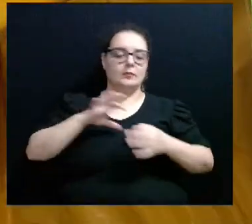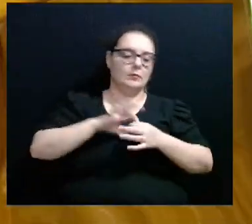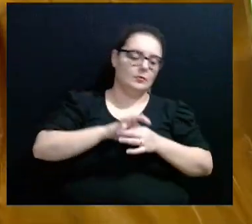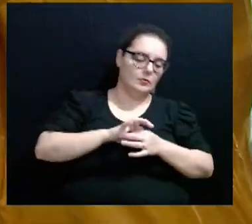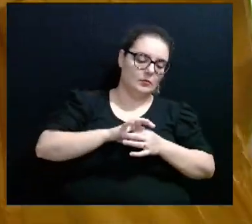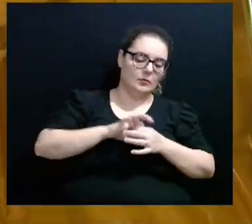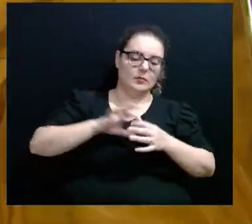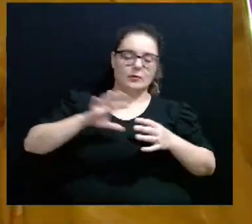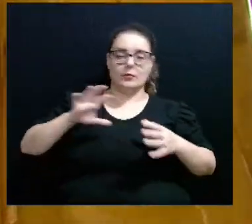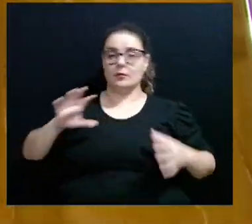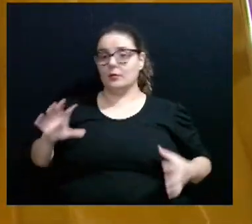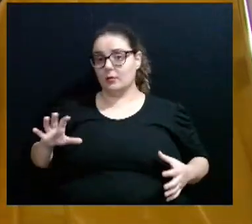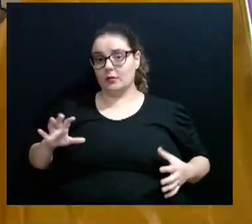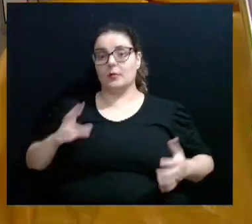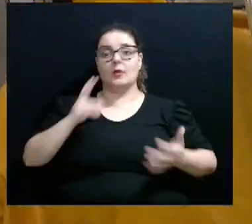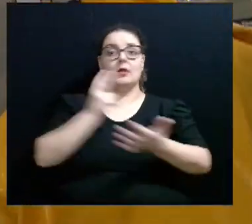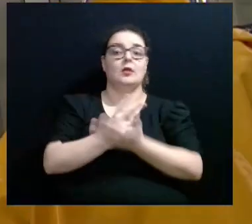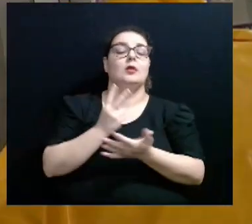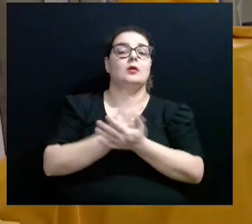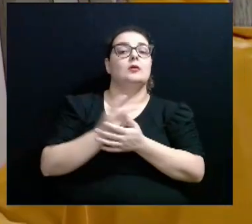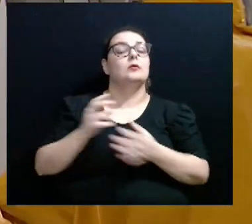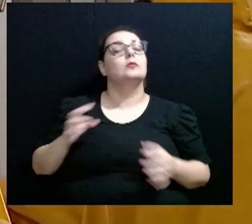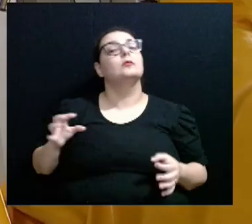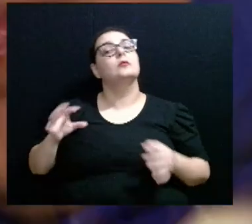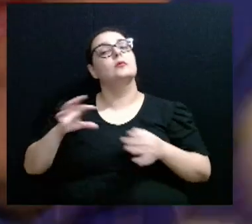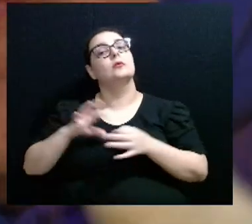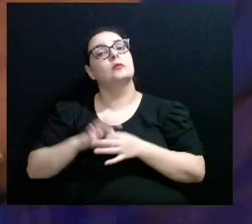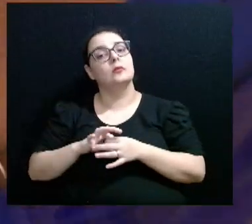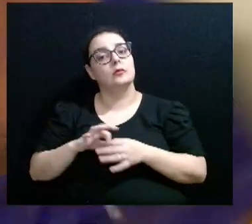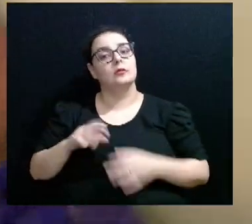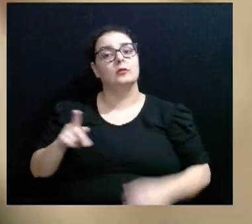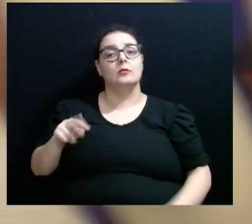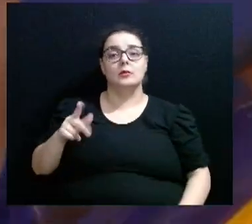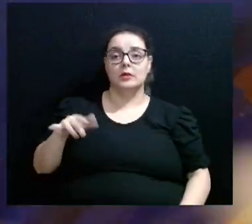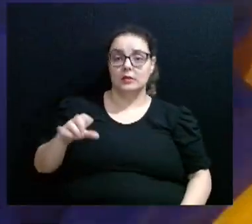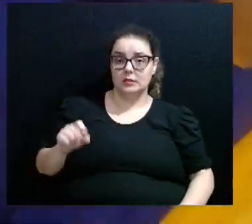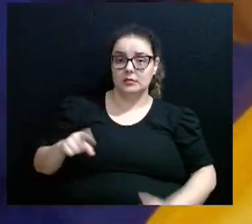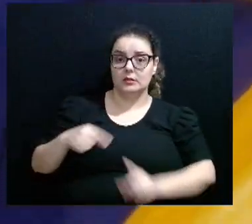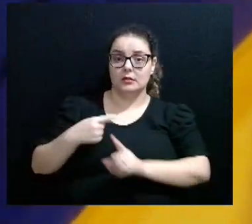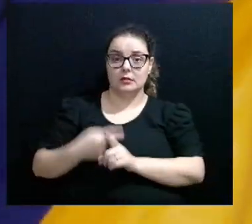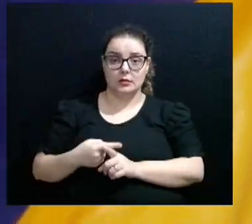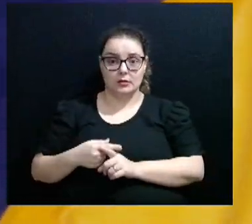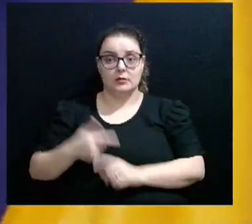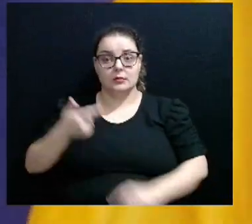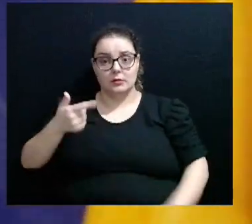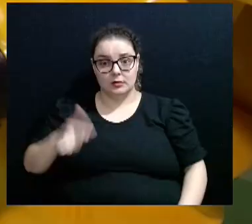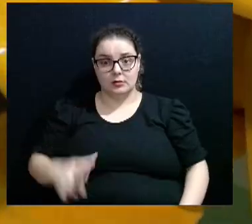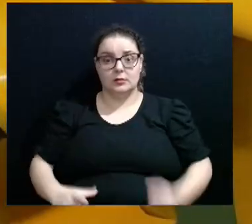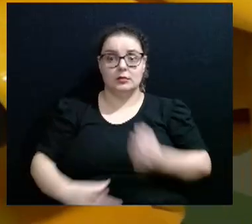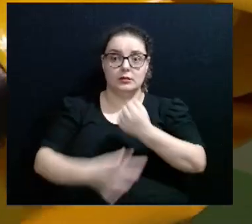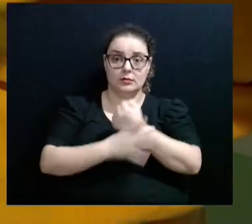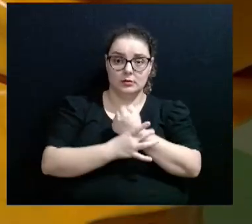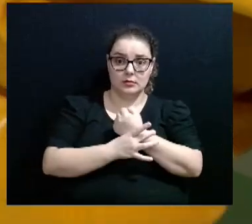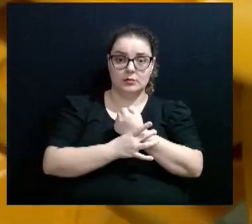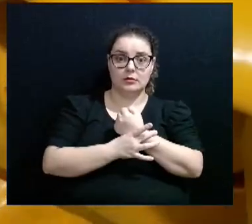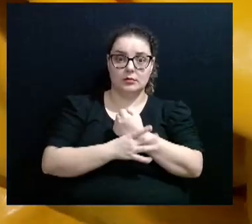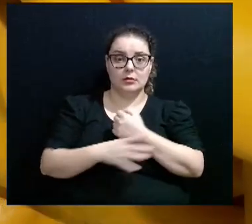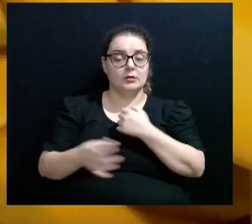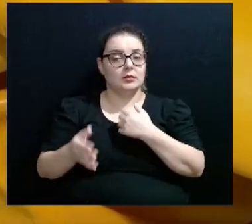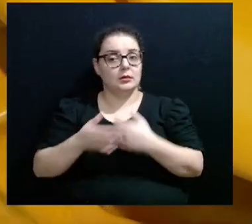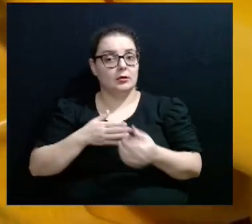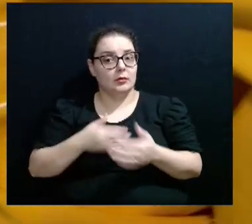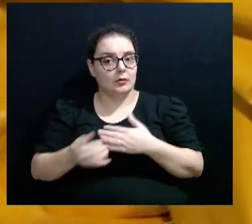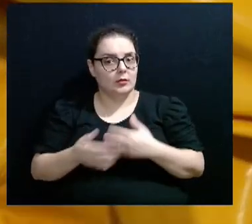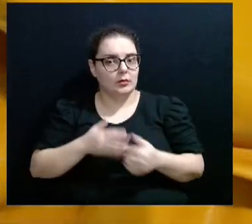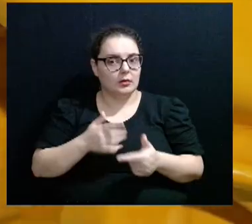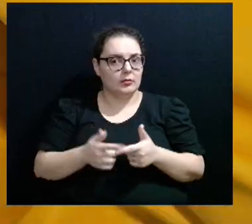tem que estar conectado com pressão positiva, né? Para manter a segurança, porque se a gente tiver qualquer comprometimento com a roupa, o ar vai